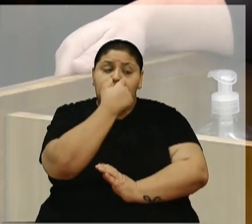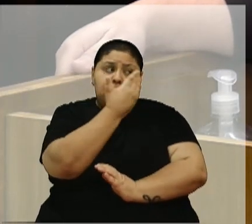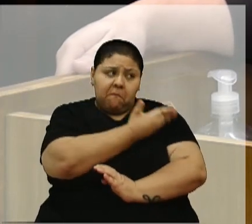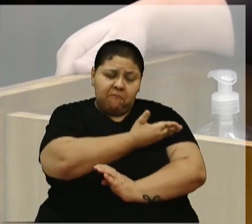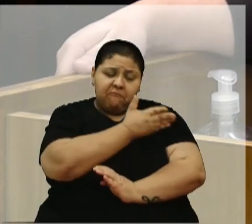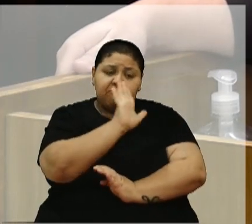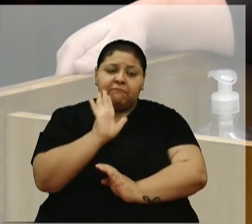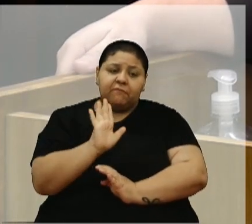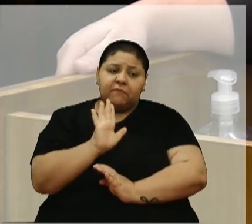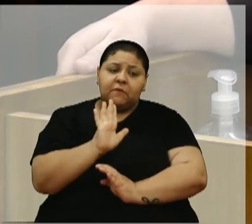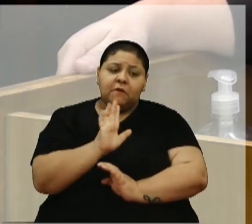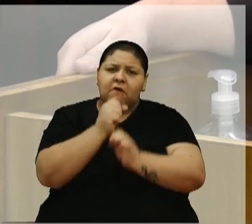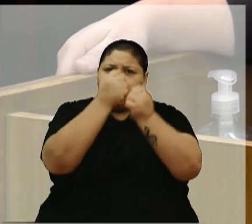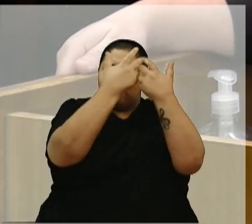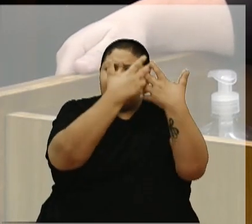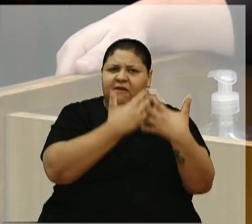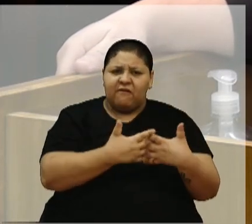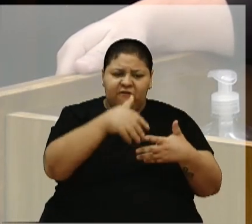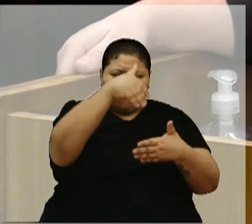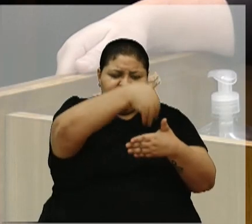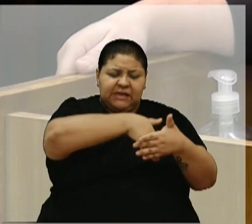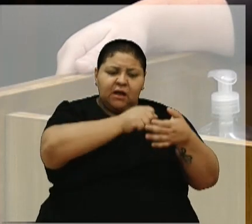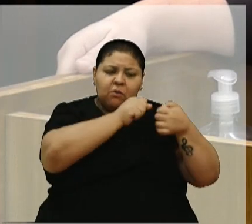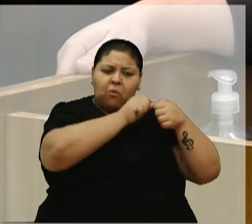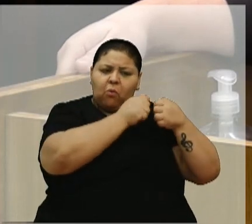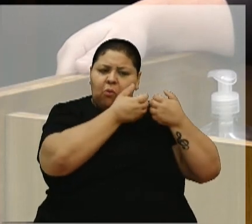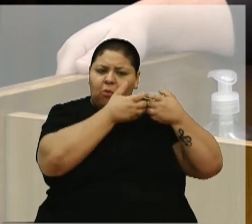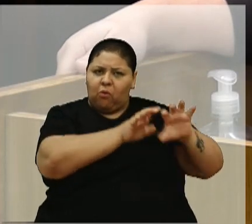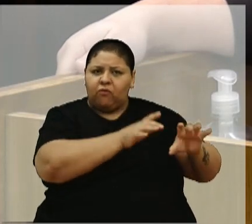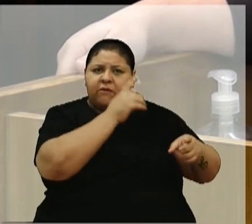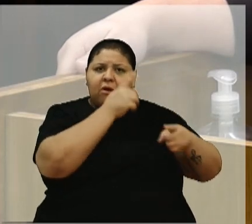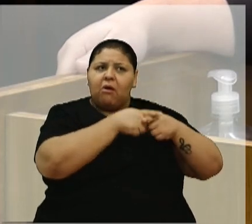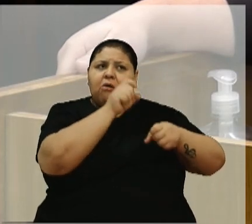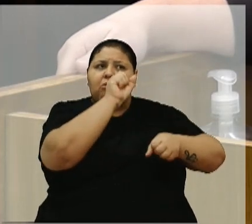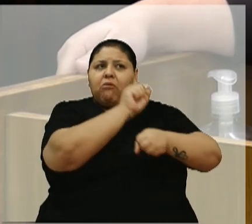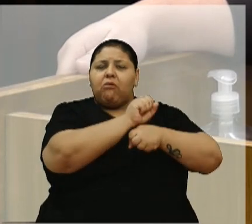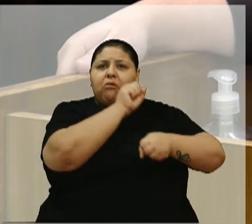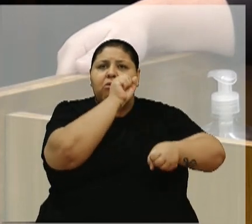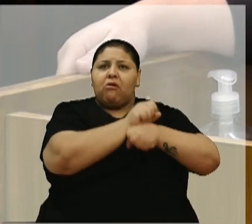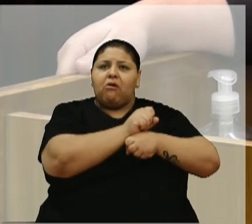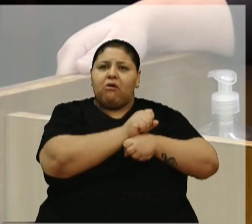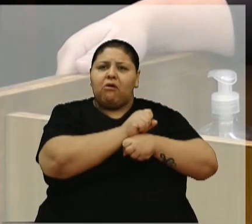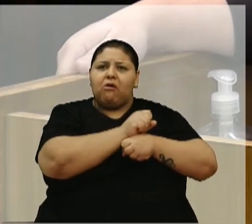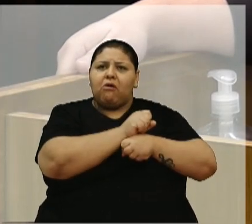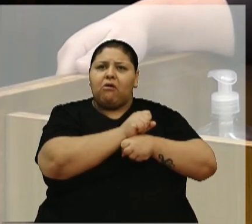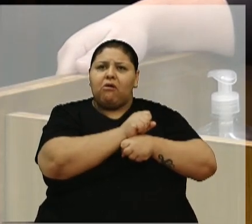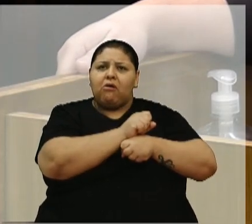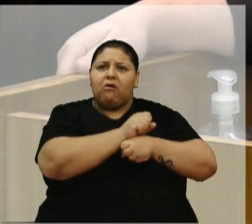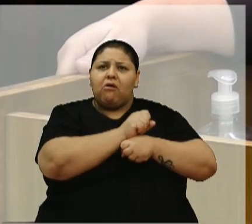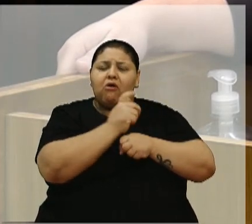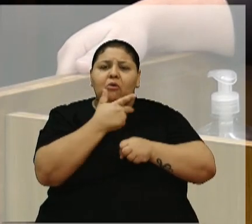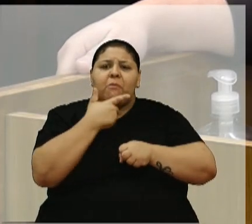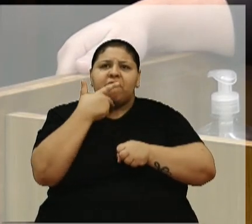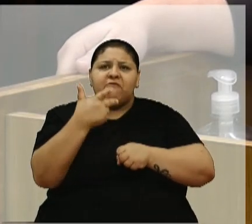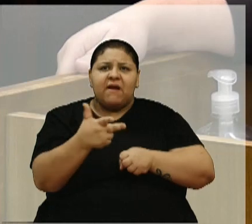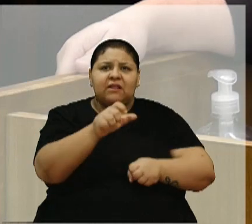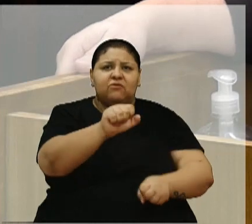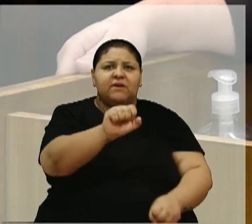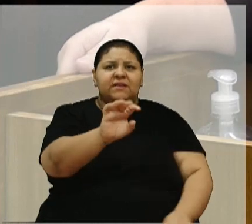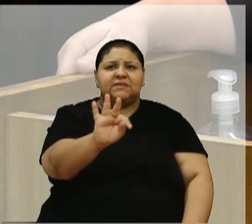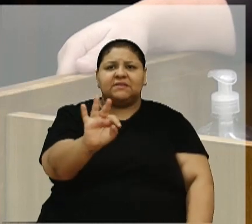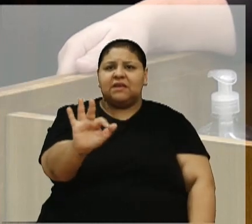senhor argumentar que vai votar contra porque espera uma represária do STF, o